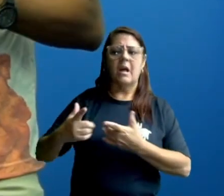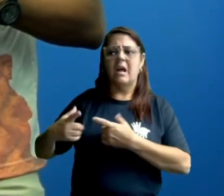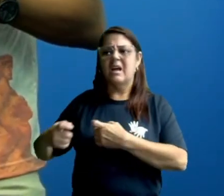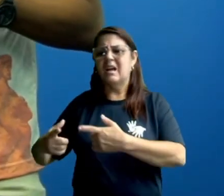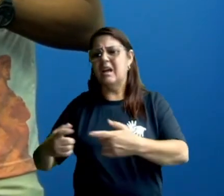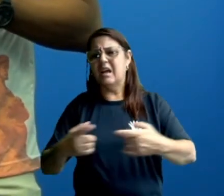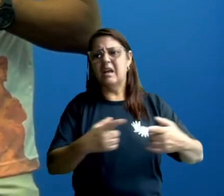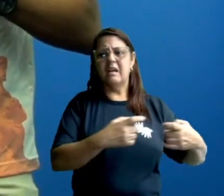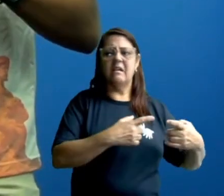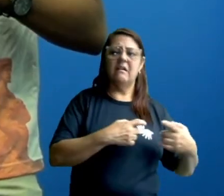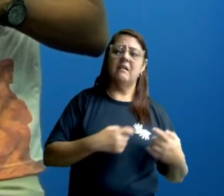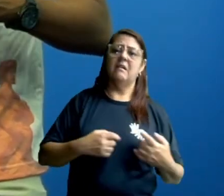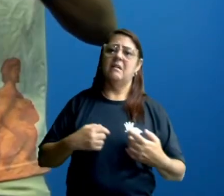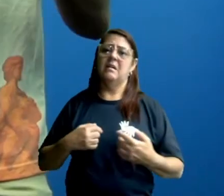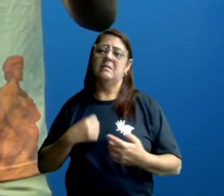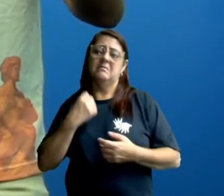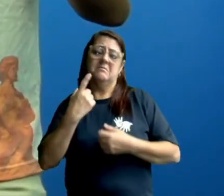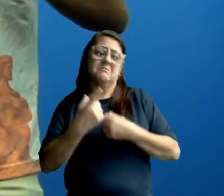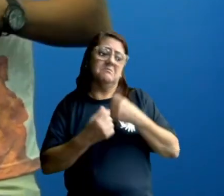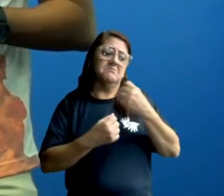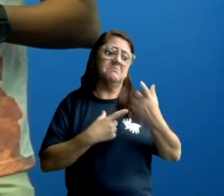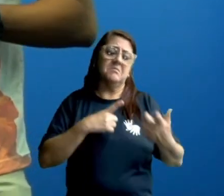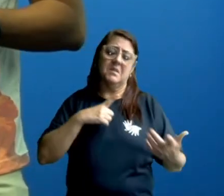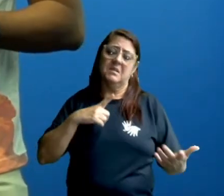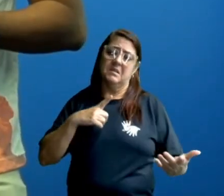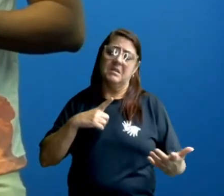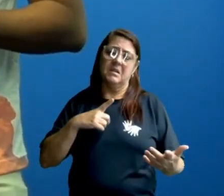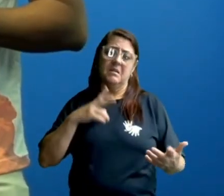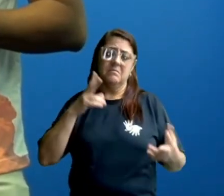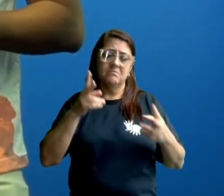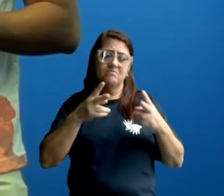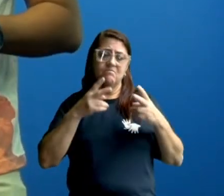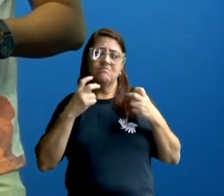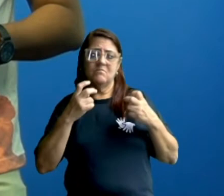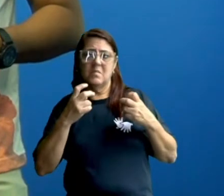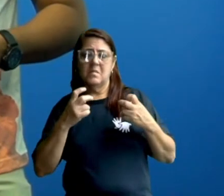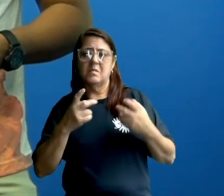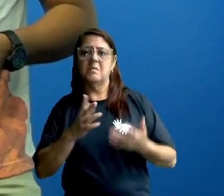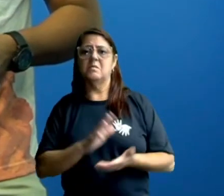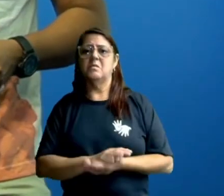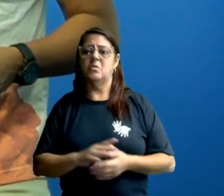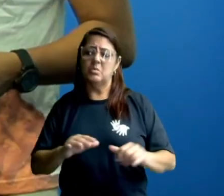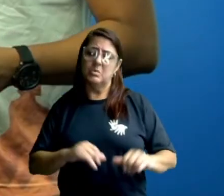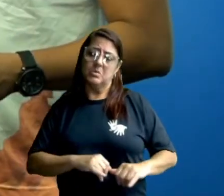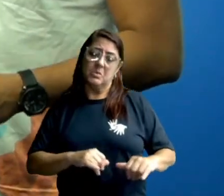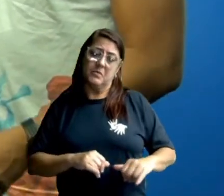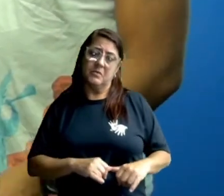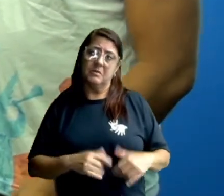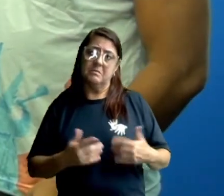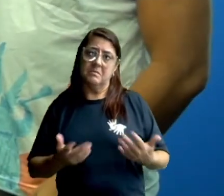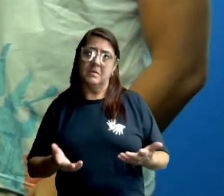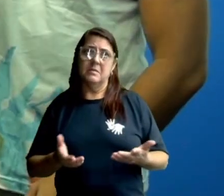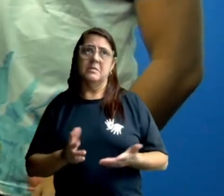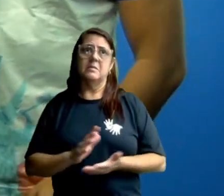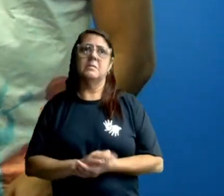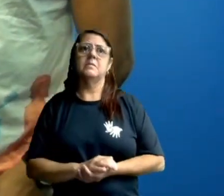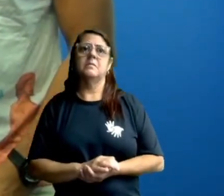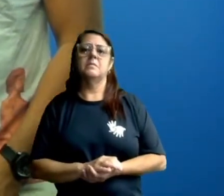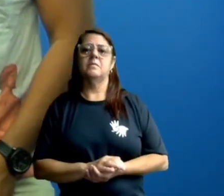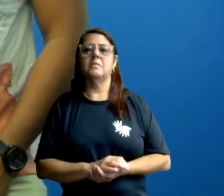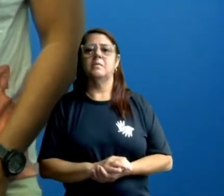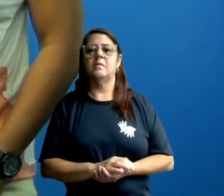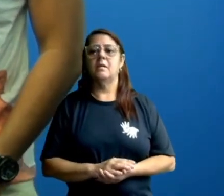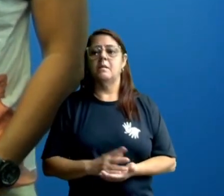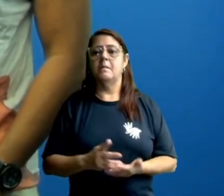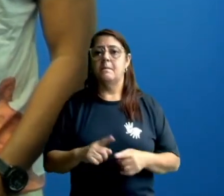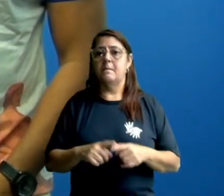guerra vai ser muito frequente. Até hoje a gente vê os danos que isso causou, né? Mas essa situação